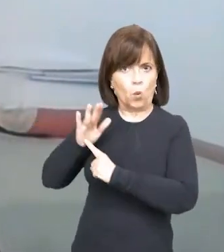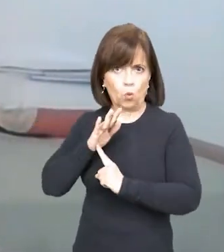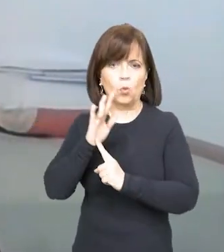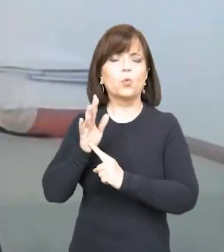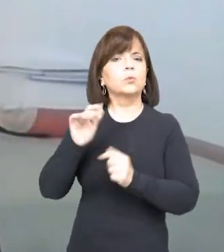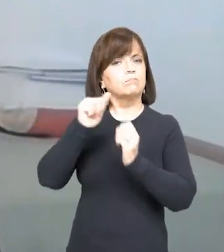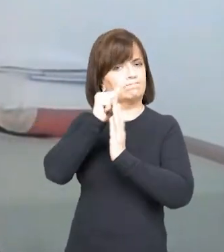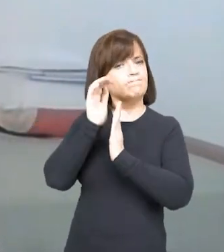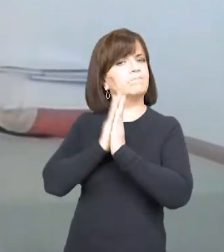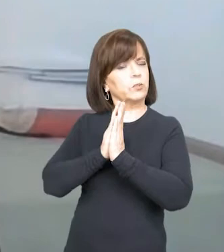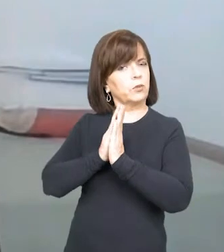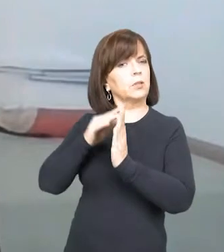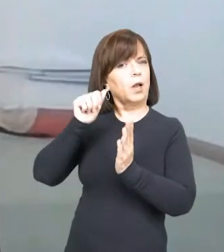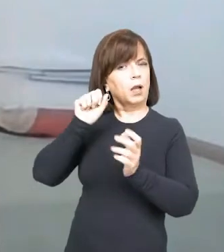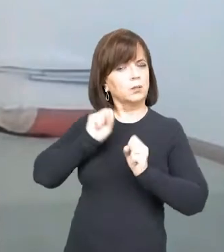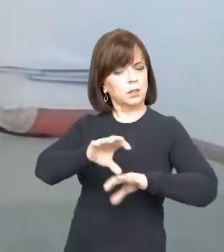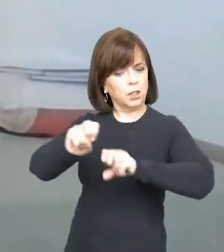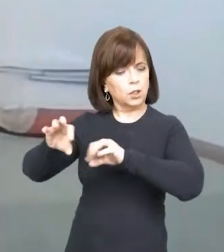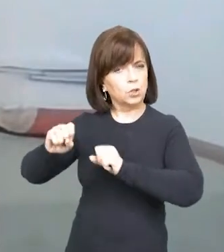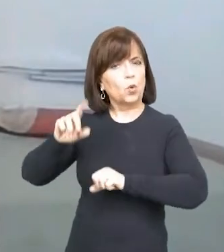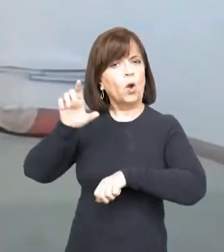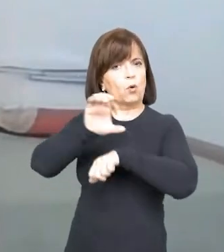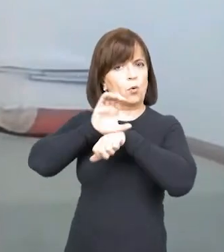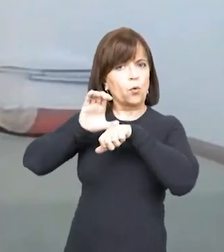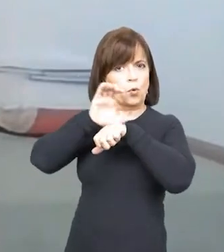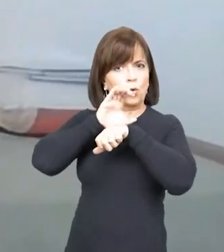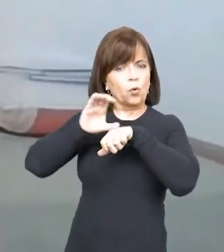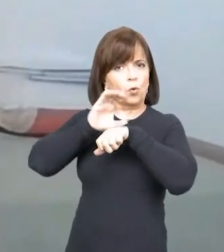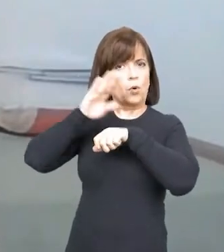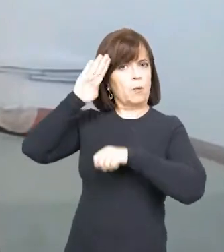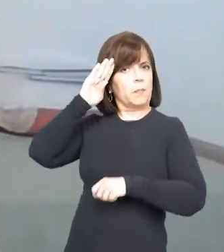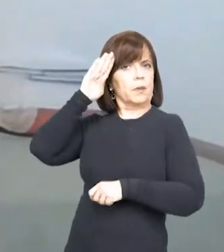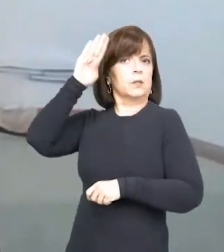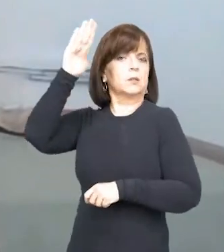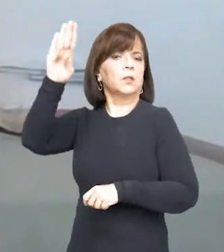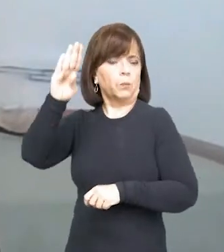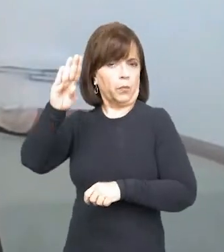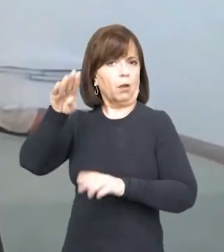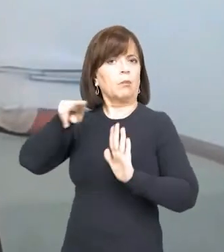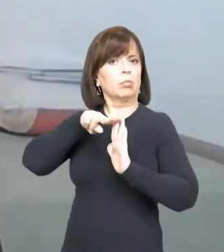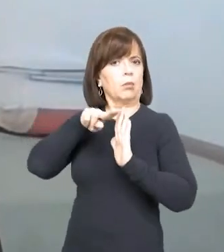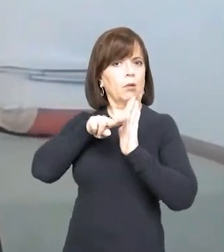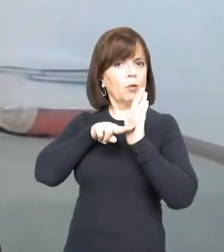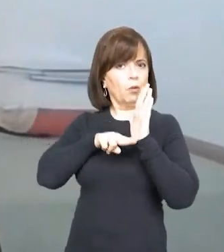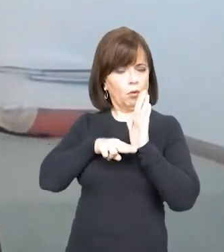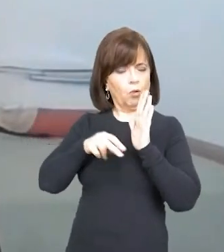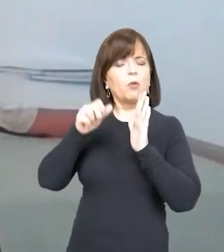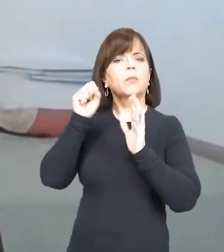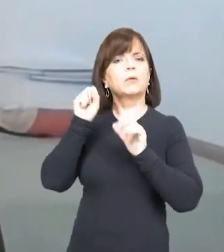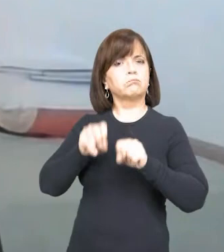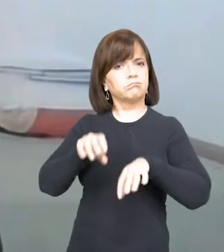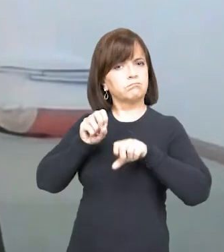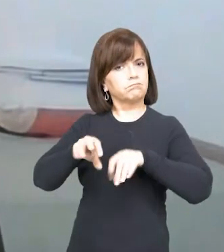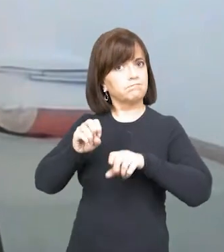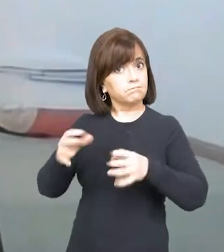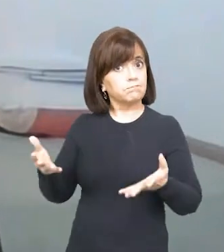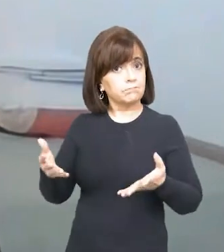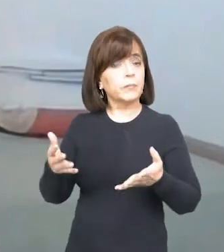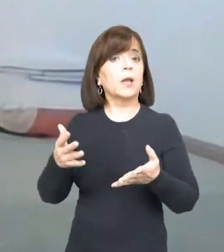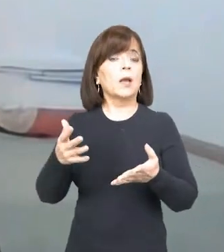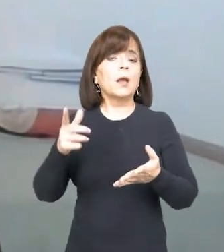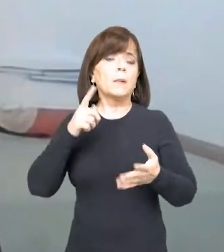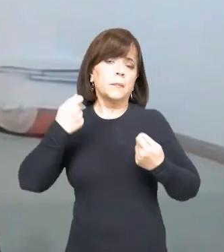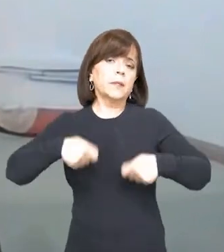é essencial, isso é previsão constitucional, existe uma prioridade normativa que deve ser dada à atividade educacional, e tem que haver